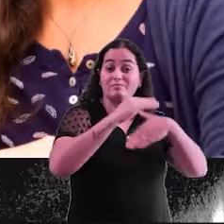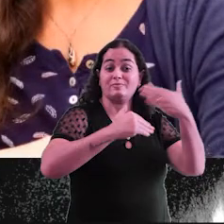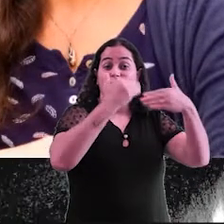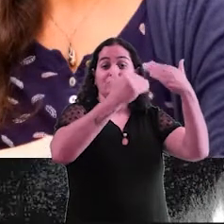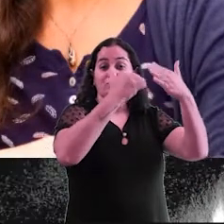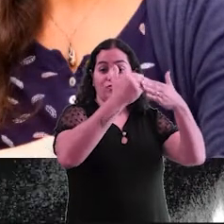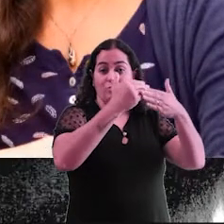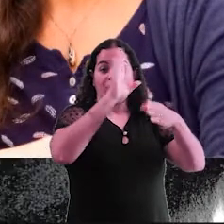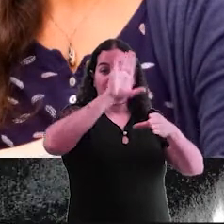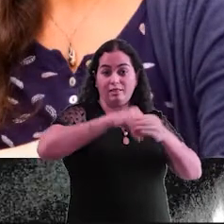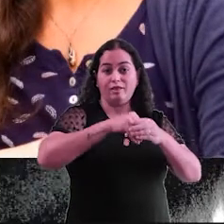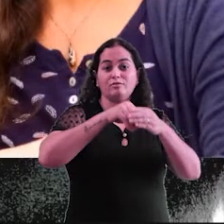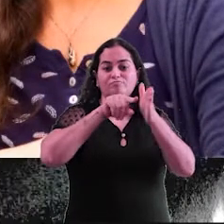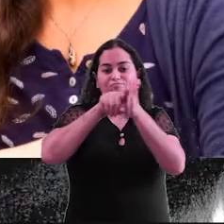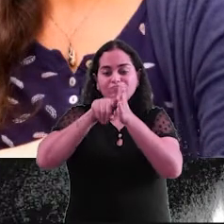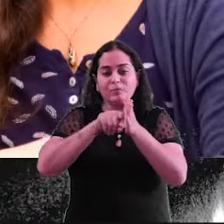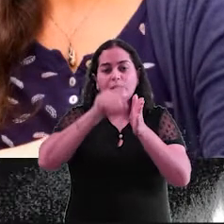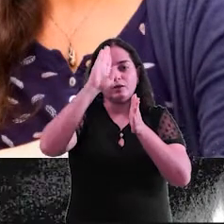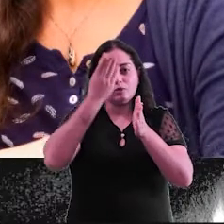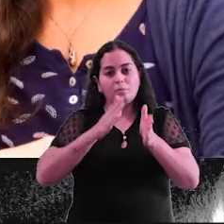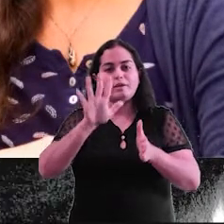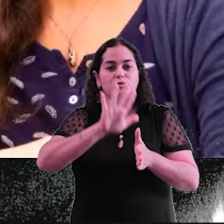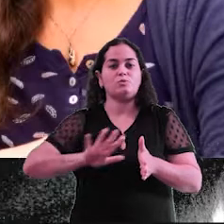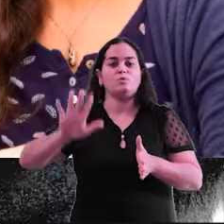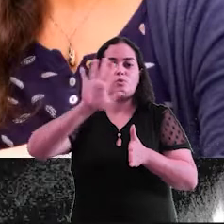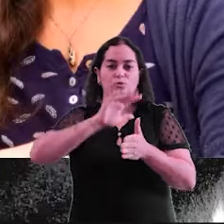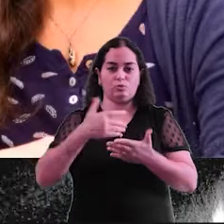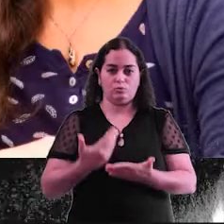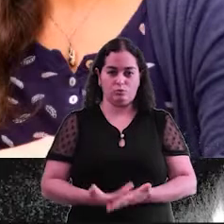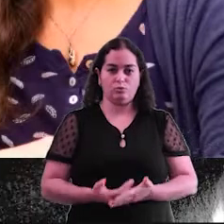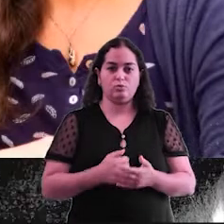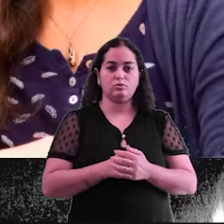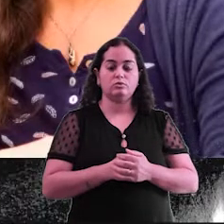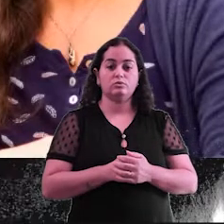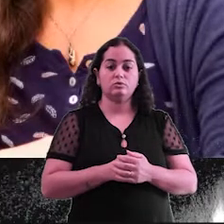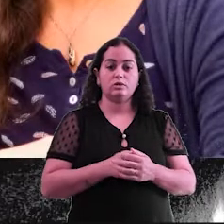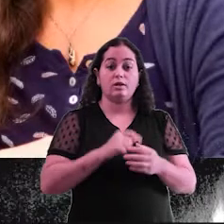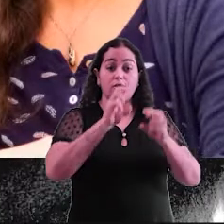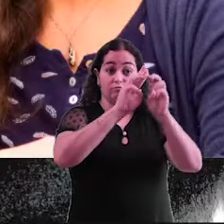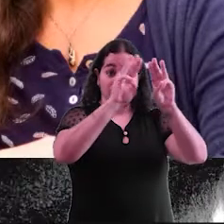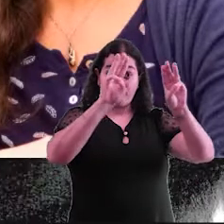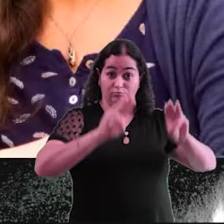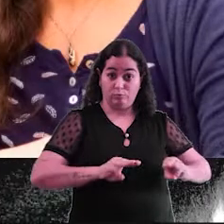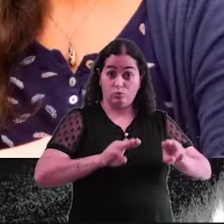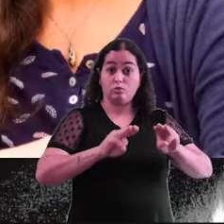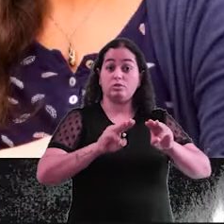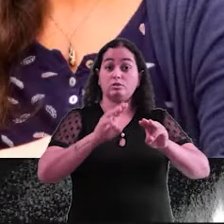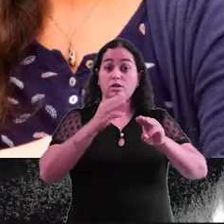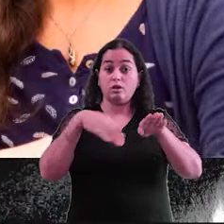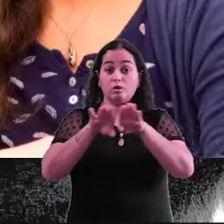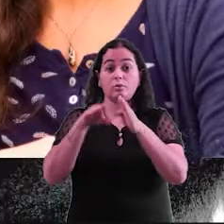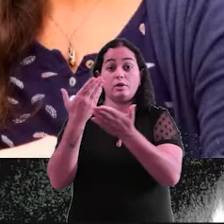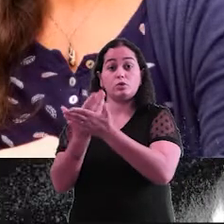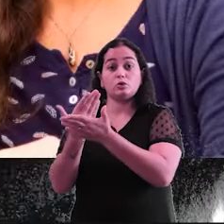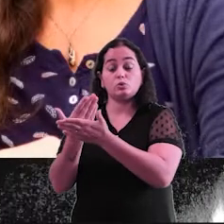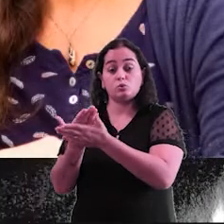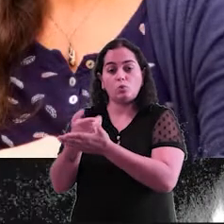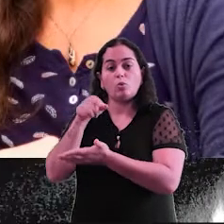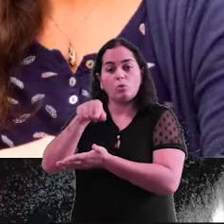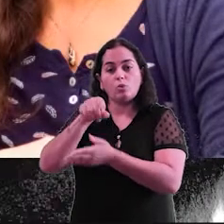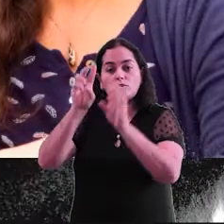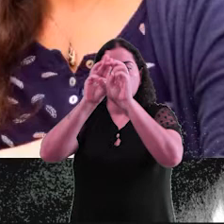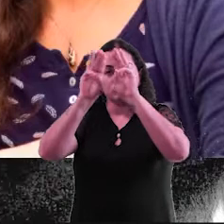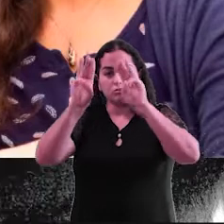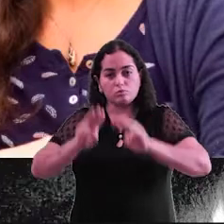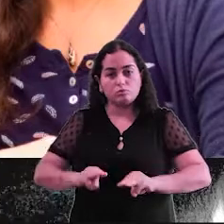de museus, quanto na parte do estudo dos museus sobre acessibilidade. Então, eu trago aqui a Viviane Sarraf, a gente tem uma foto